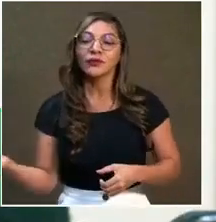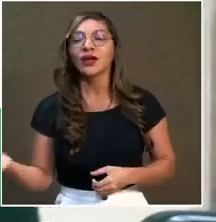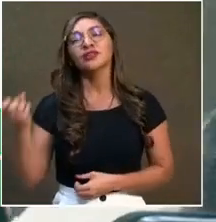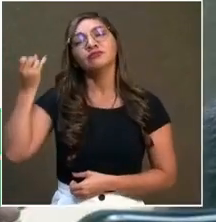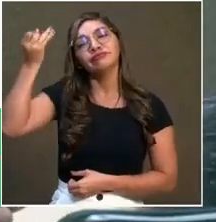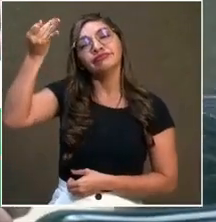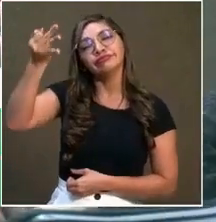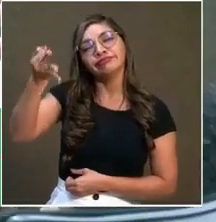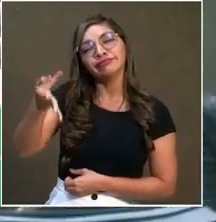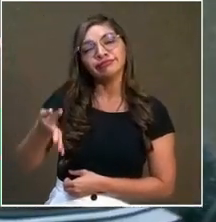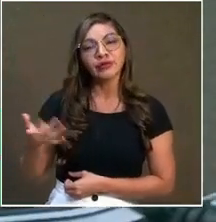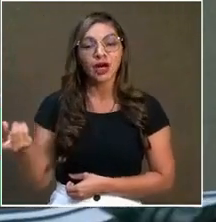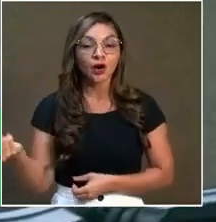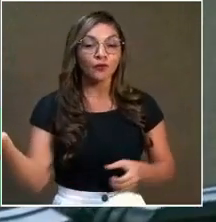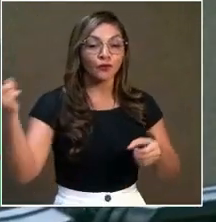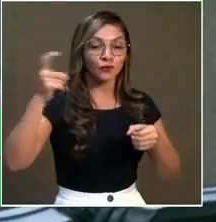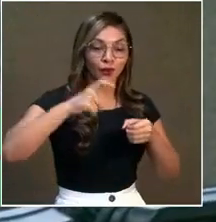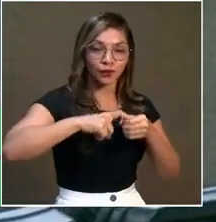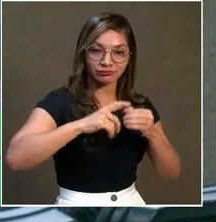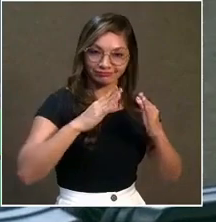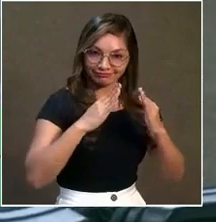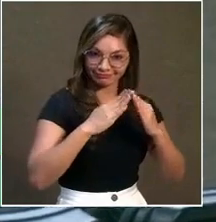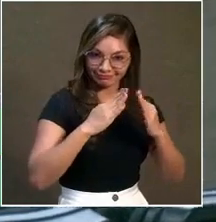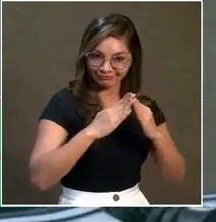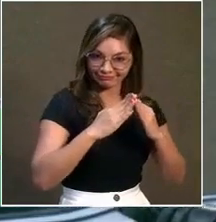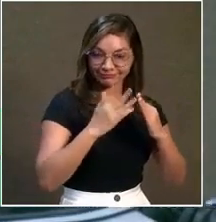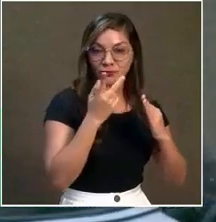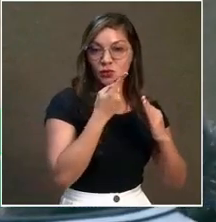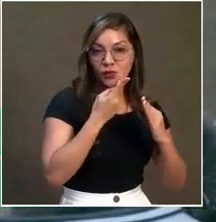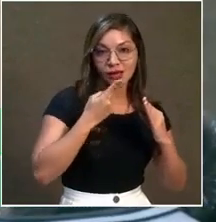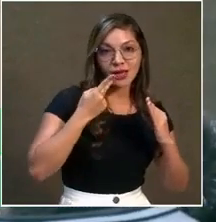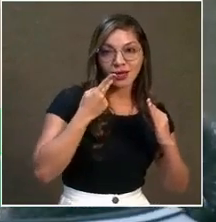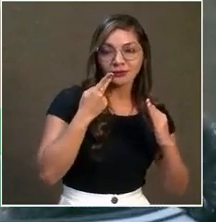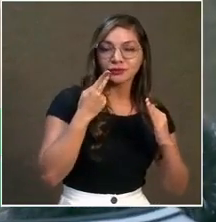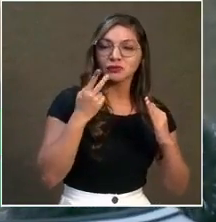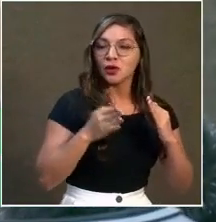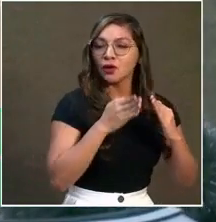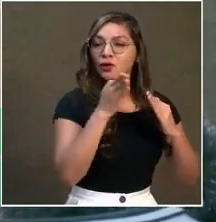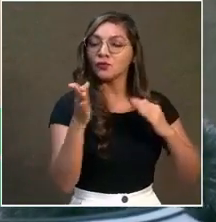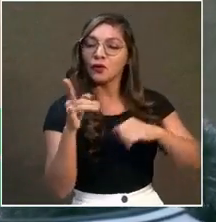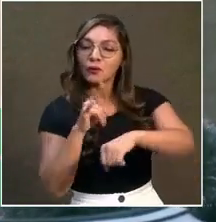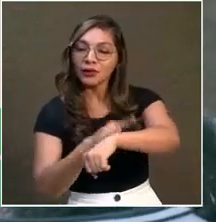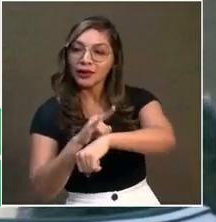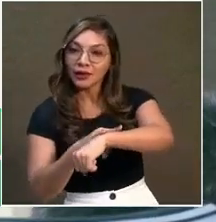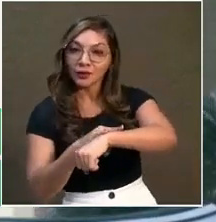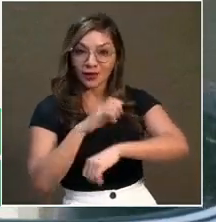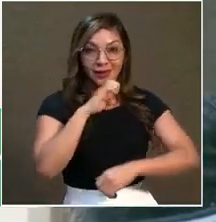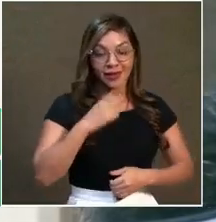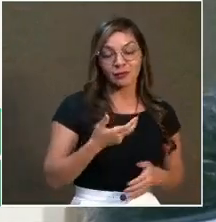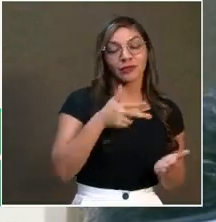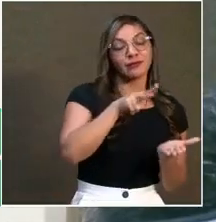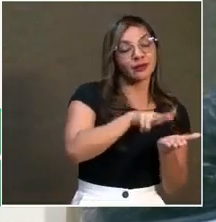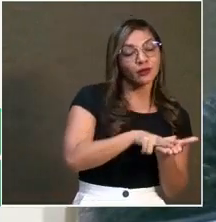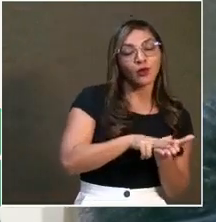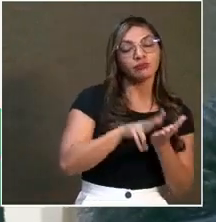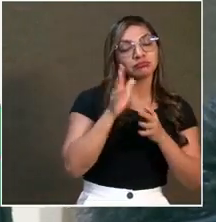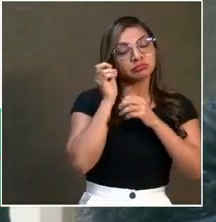na madrugada, o Cássio entrou no banheiro, Emily deitou, foi